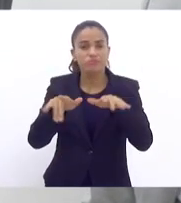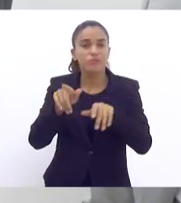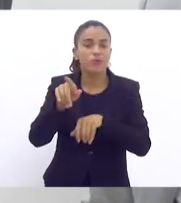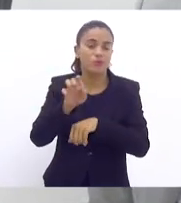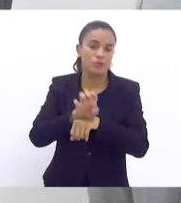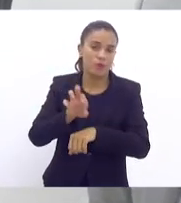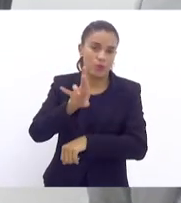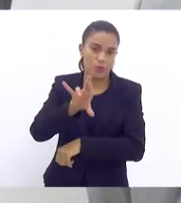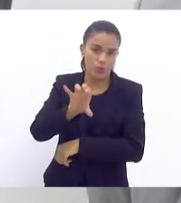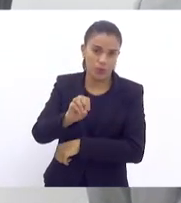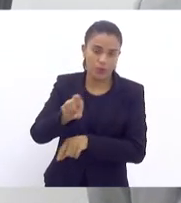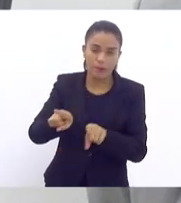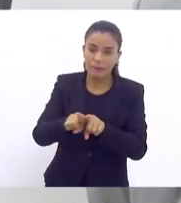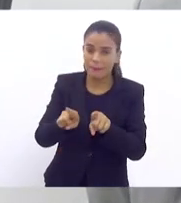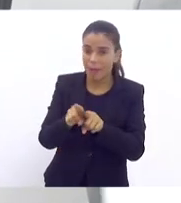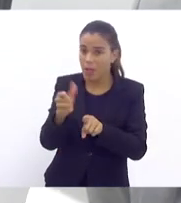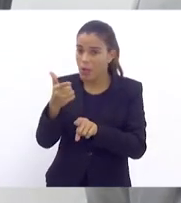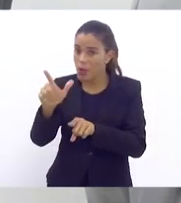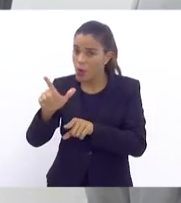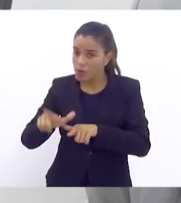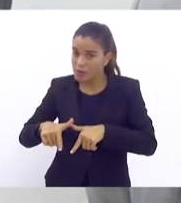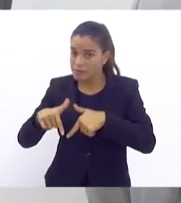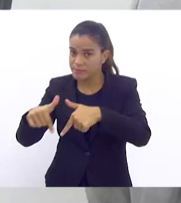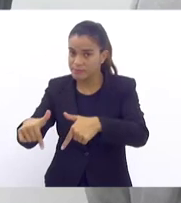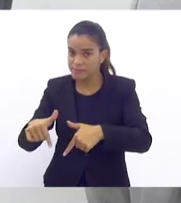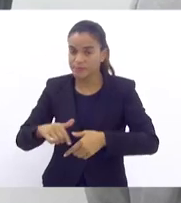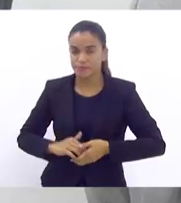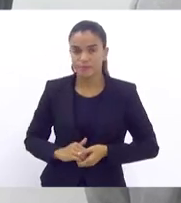e dá outras providências